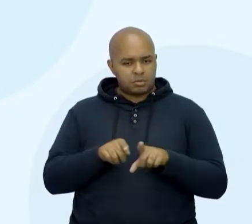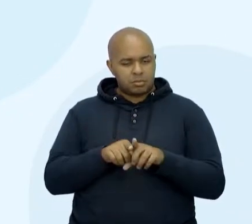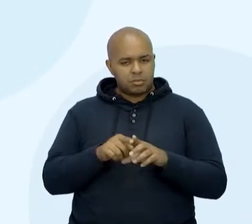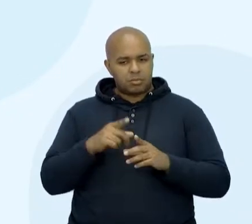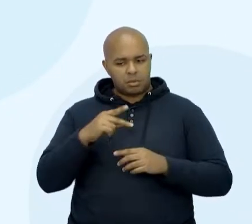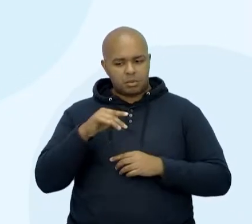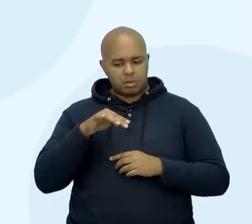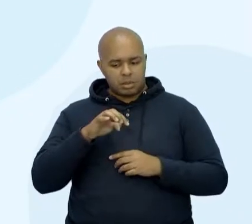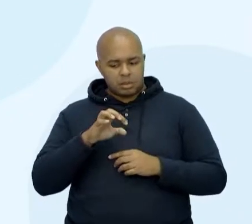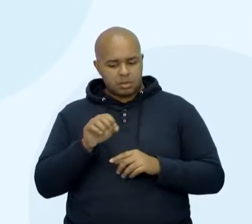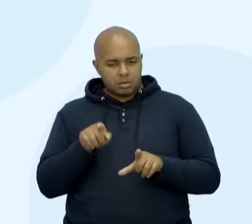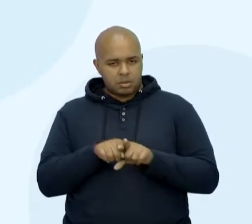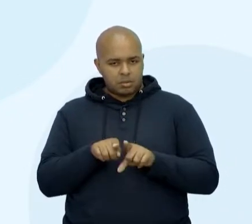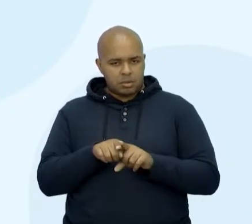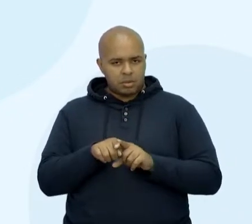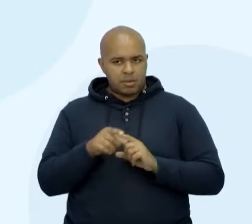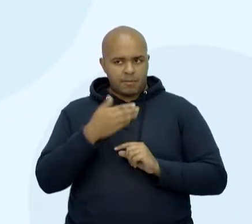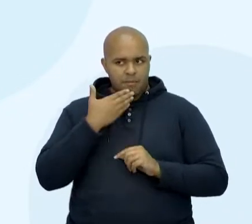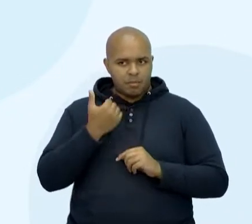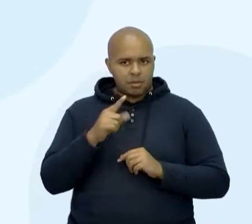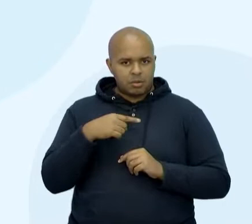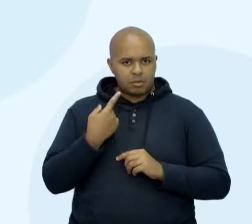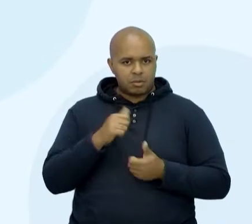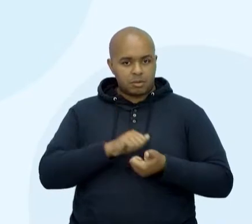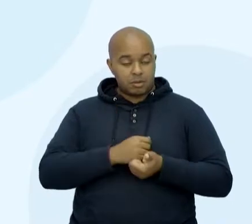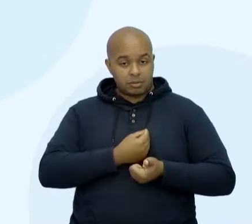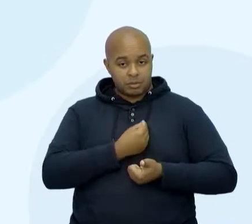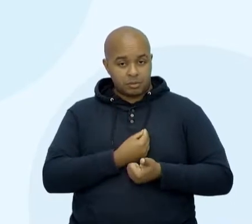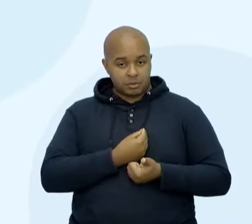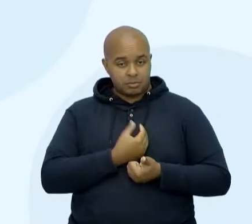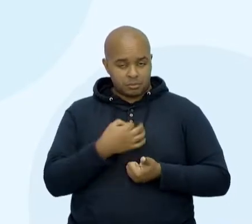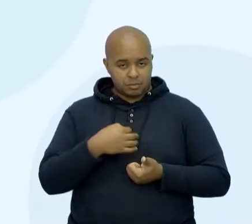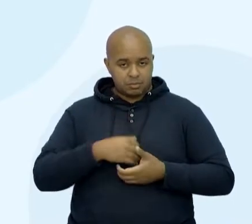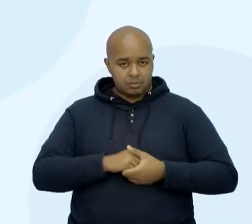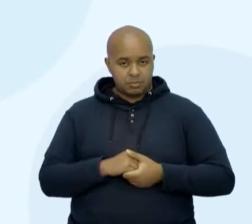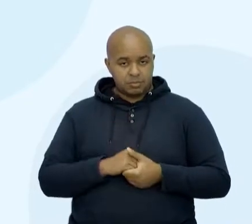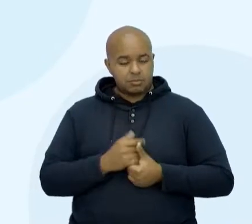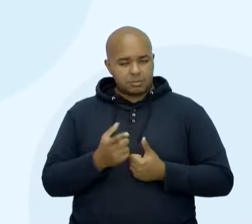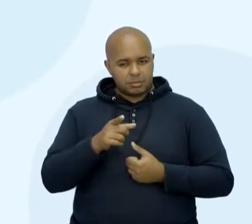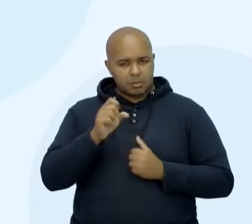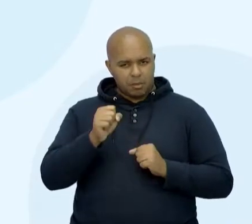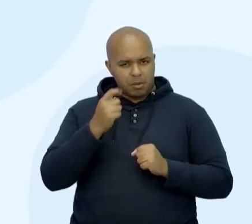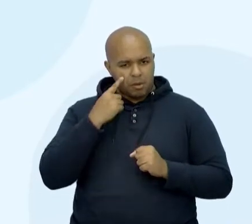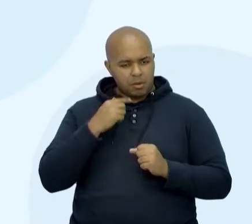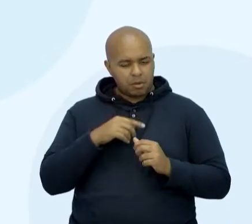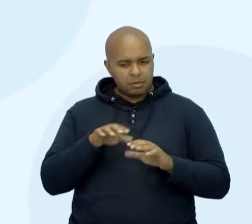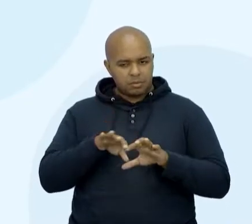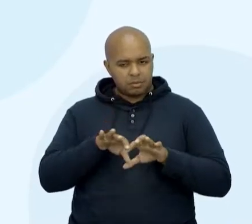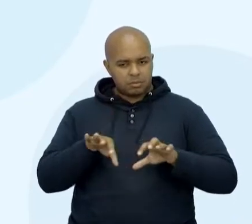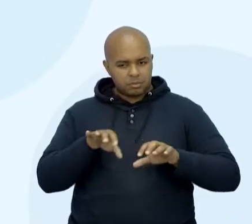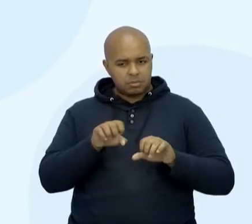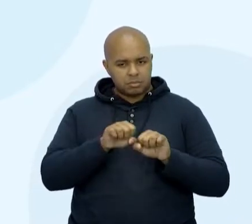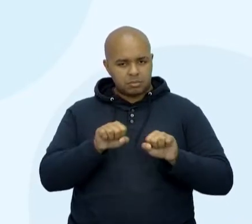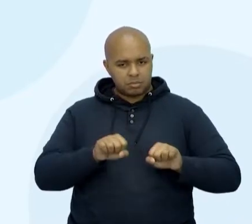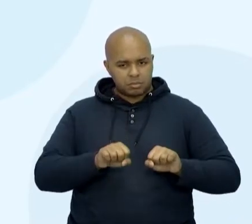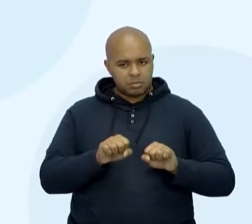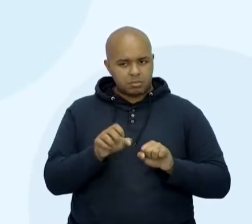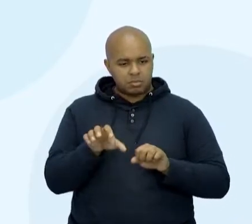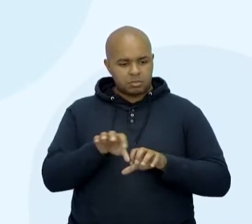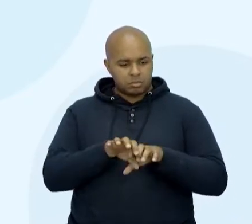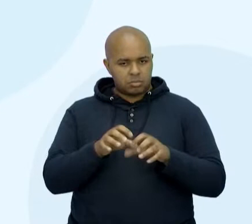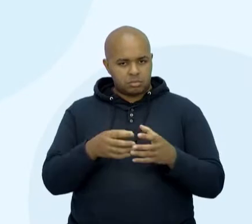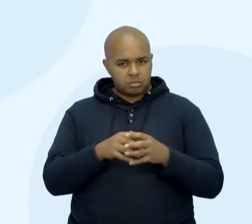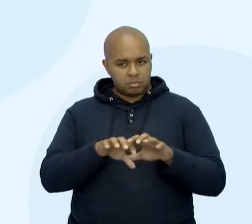os polímeros e a melhoria da nossa qualidade de vida, tá? Então, vocês podem dividir os temas aí entre os